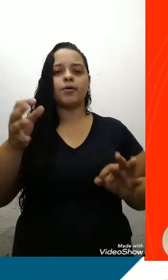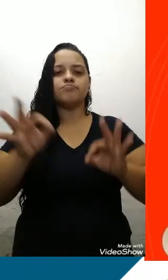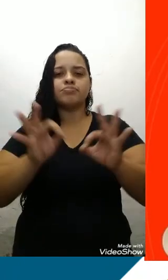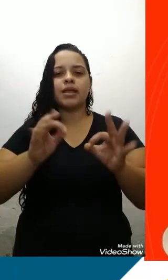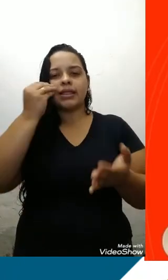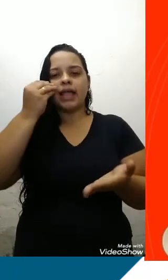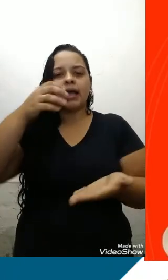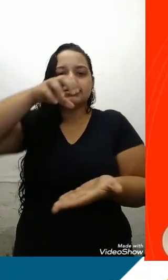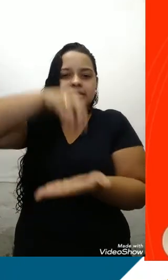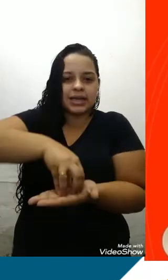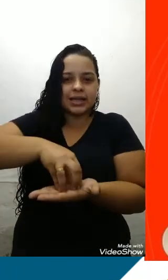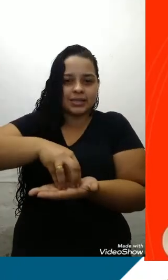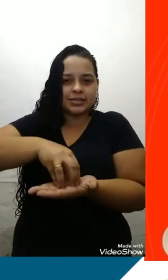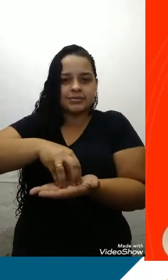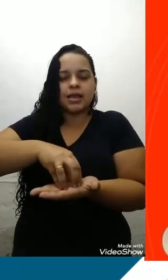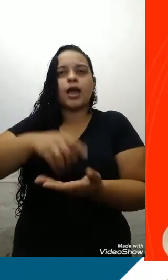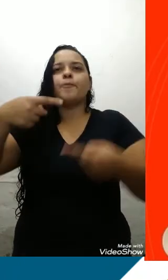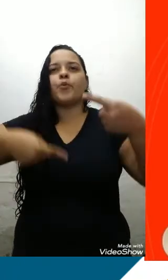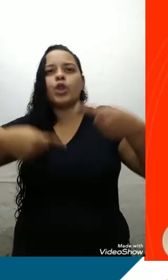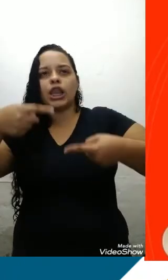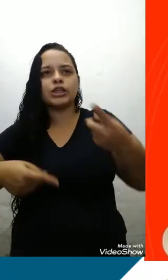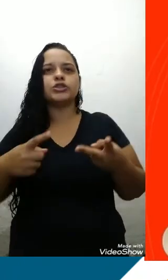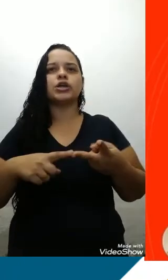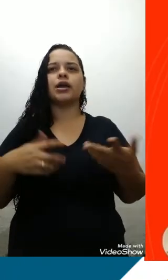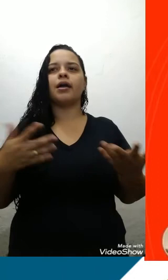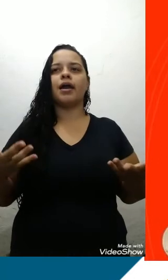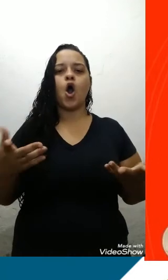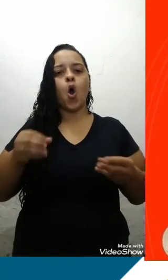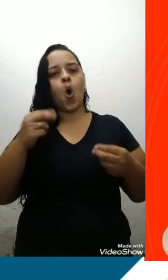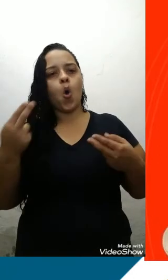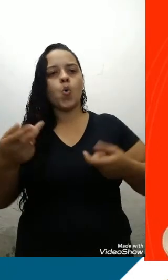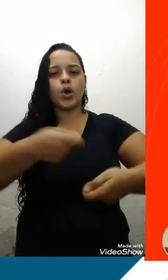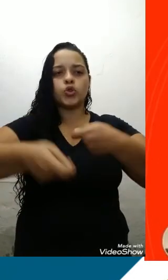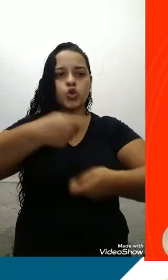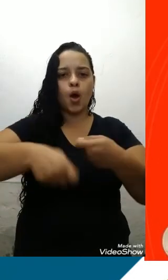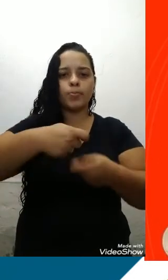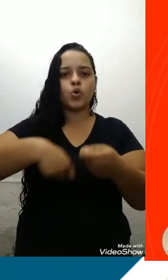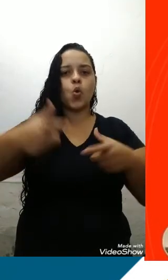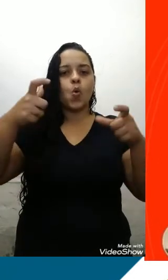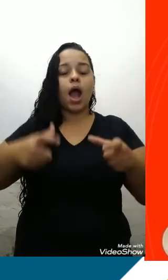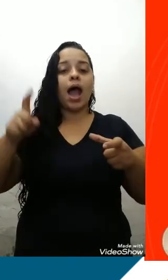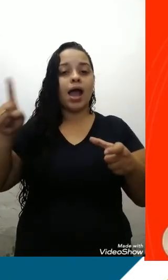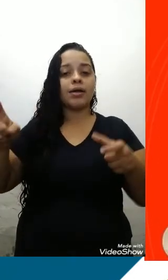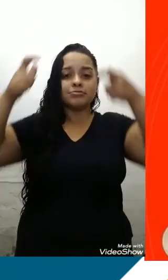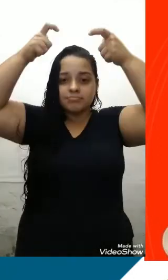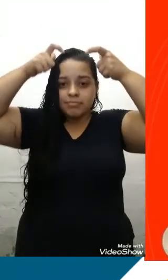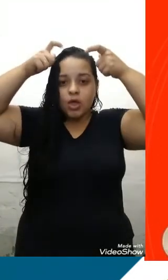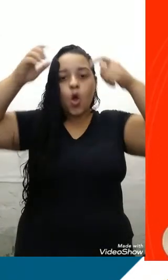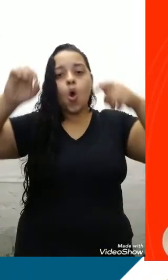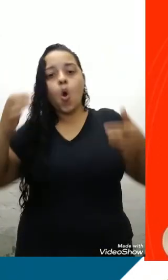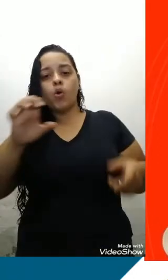que centraliza as decisões políticas ou econômicas na figura do Estado, na figura do rei.